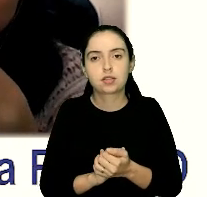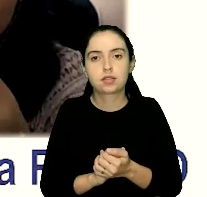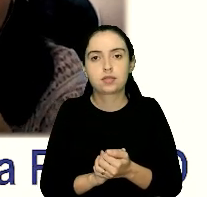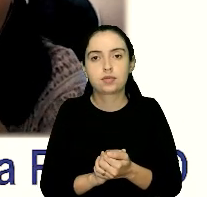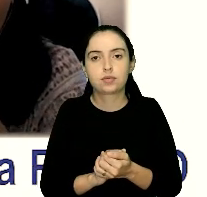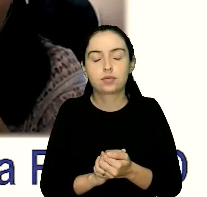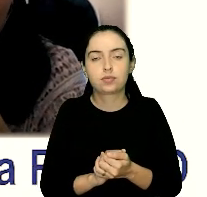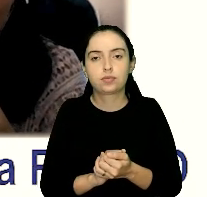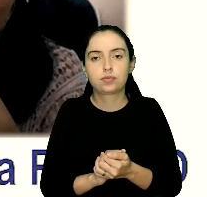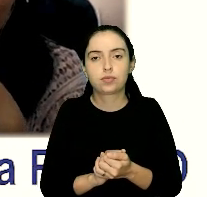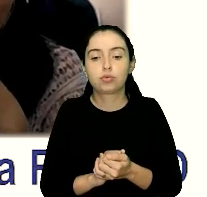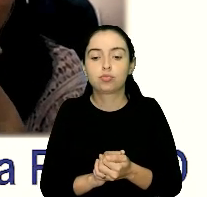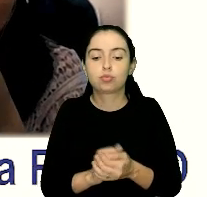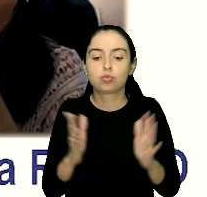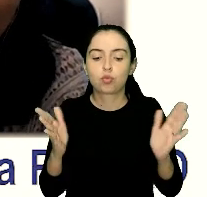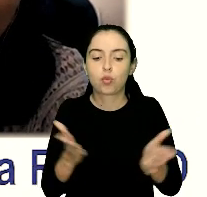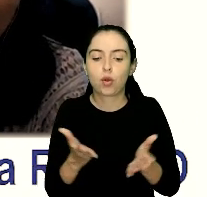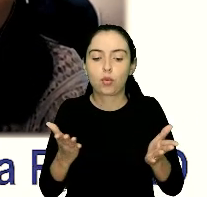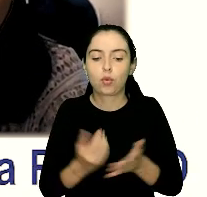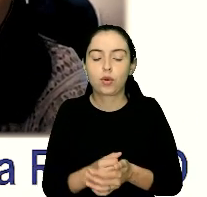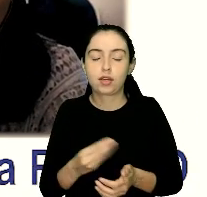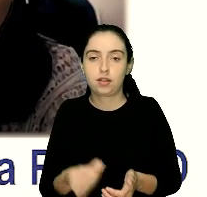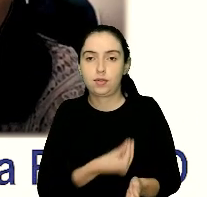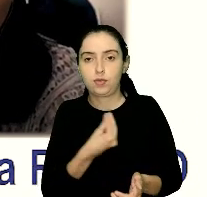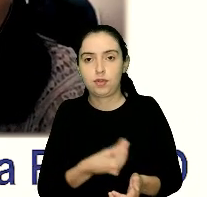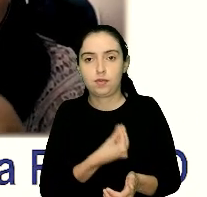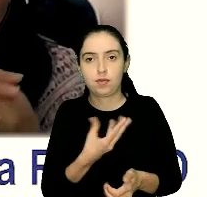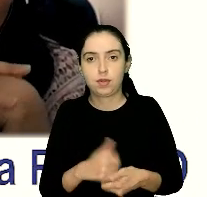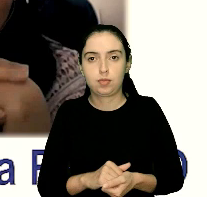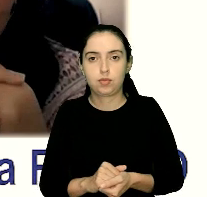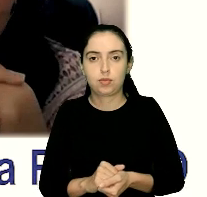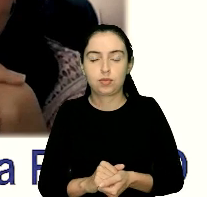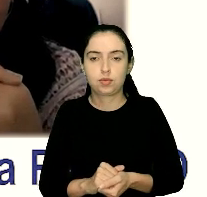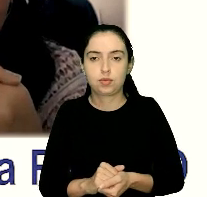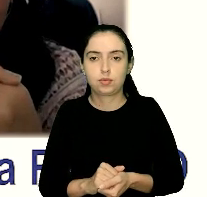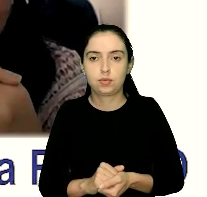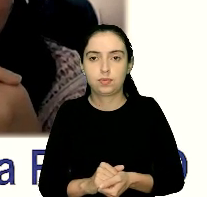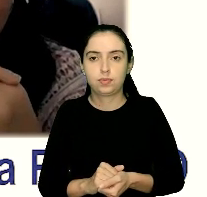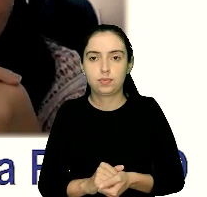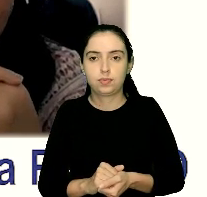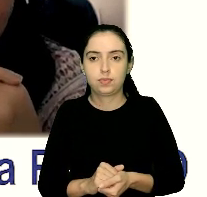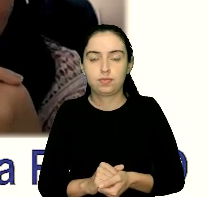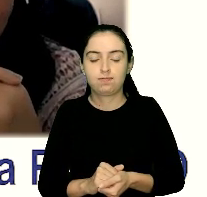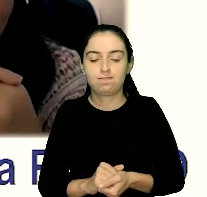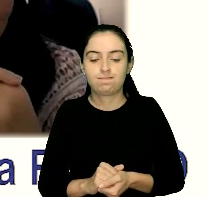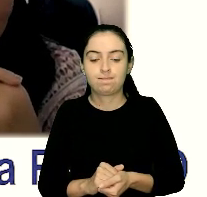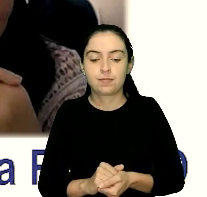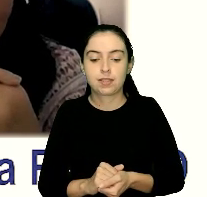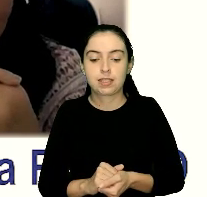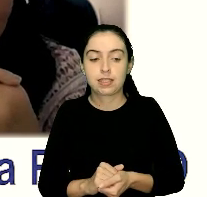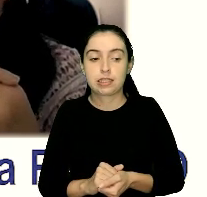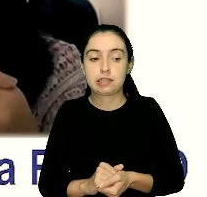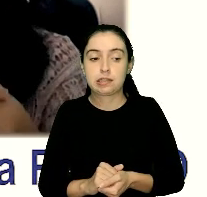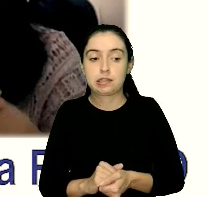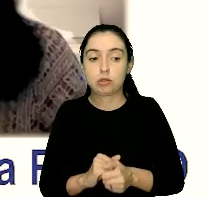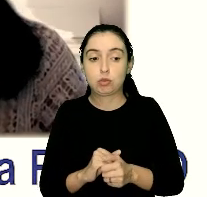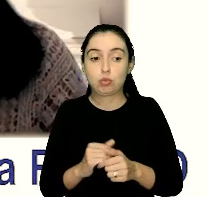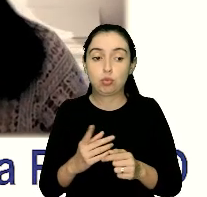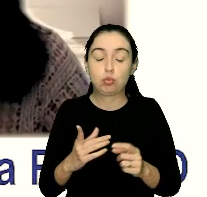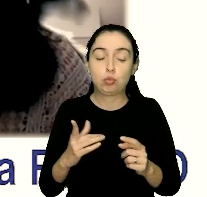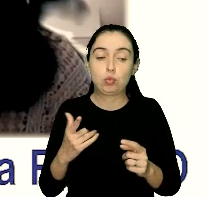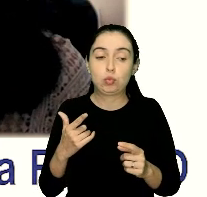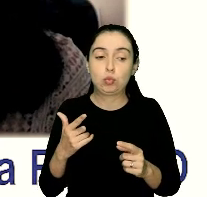que nós vivemos tão ímpar na atualidade. Então, eu gostaria